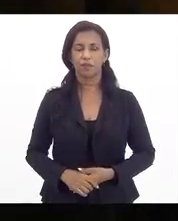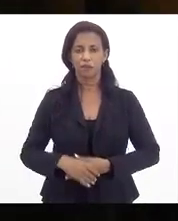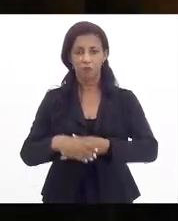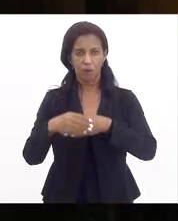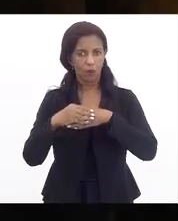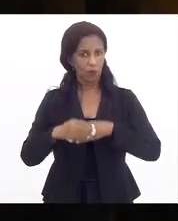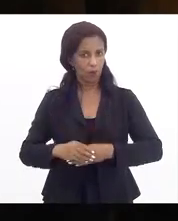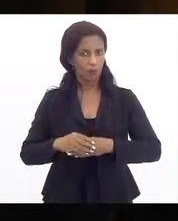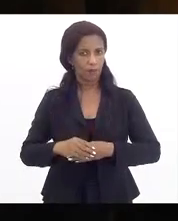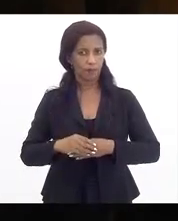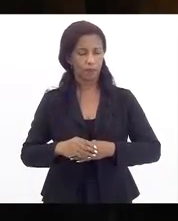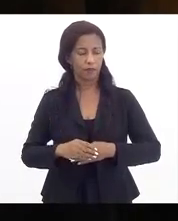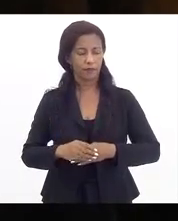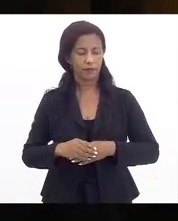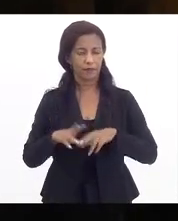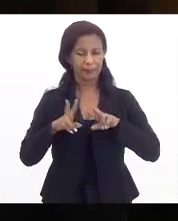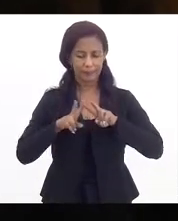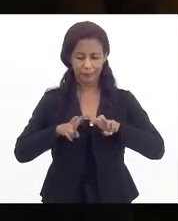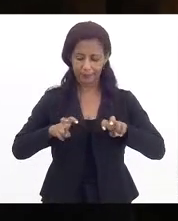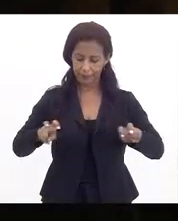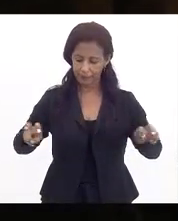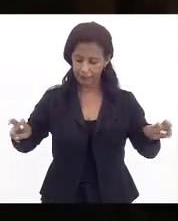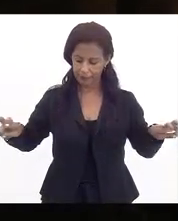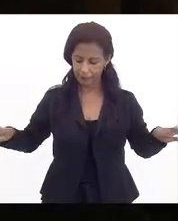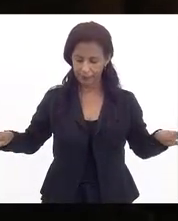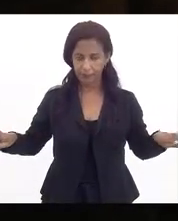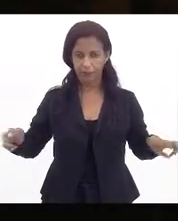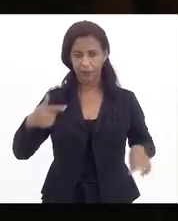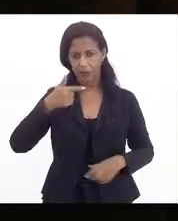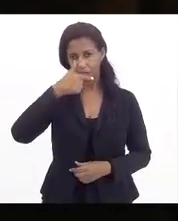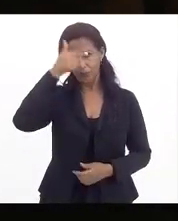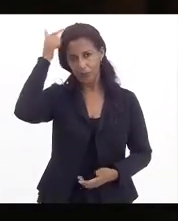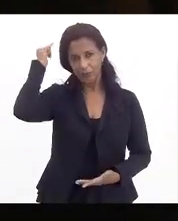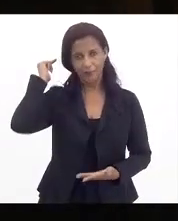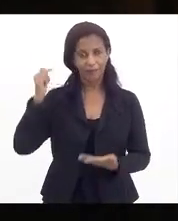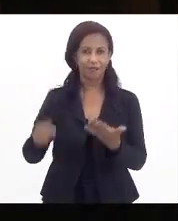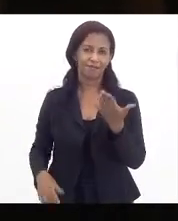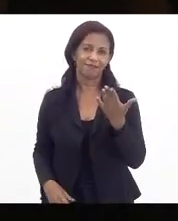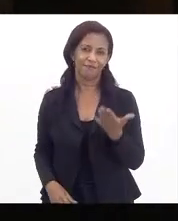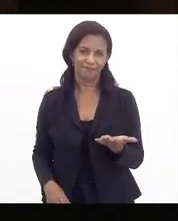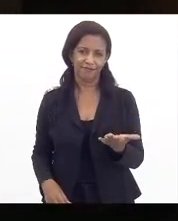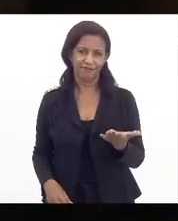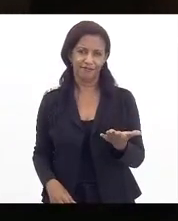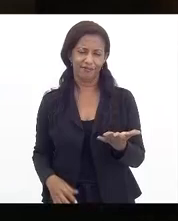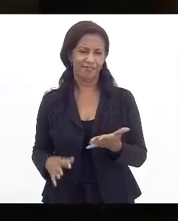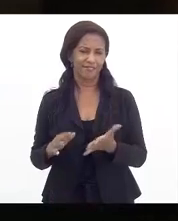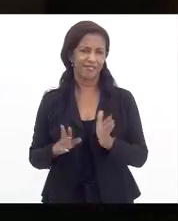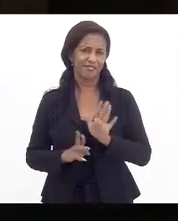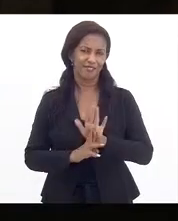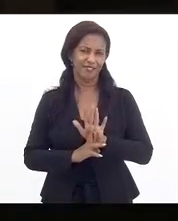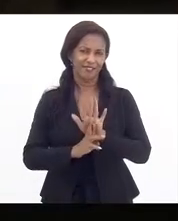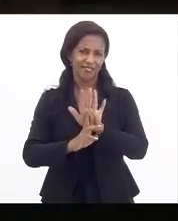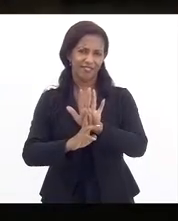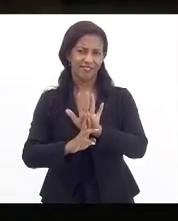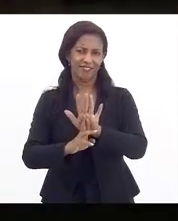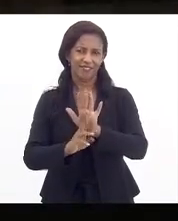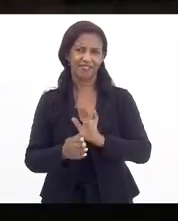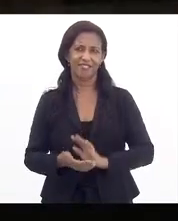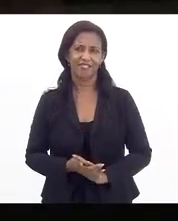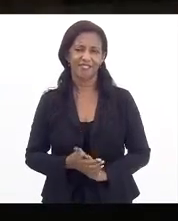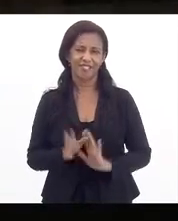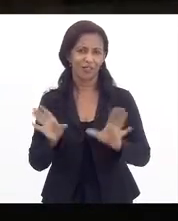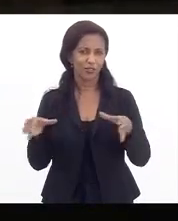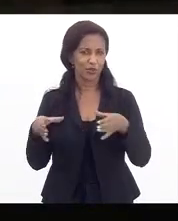cumprimentar a mesa na figura do nosso querido Luiz Paulo que representa aqui uma das